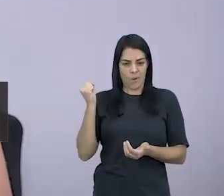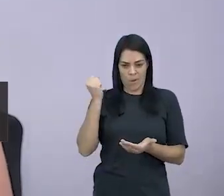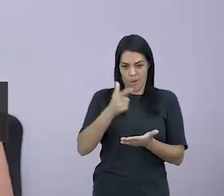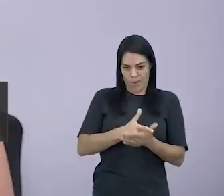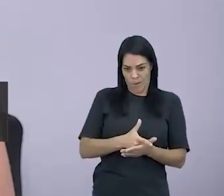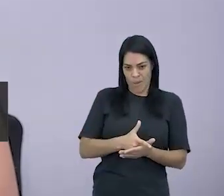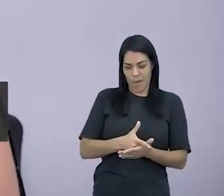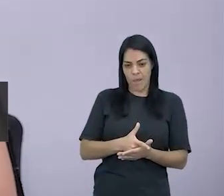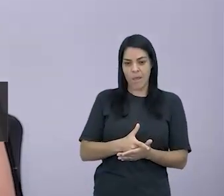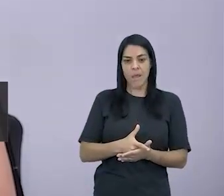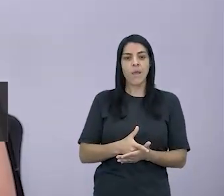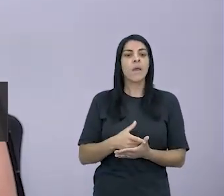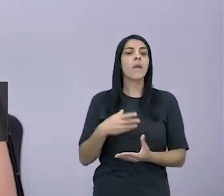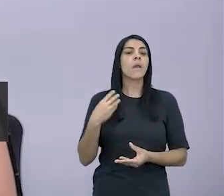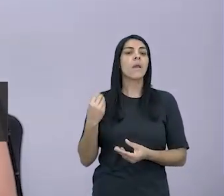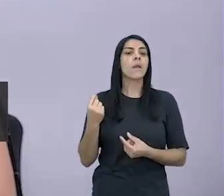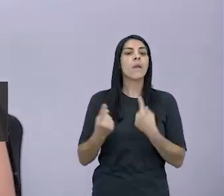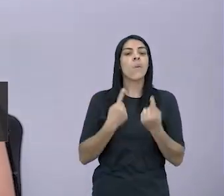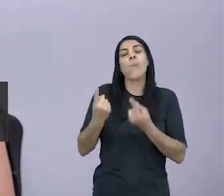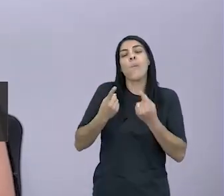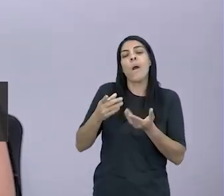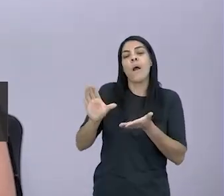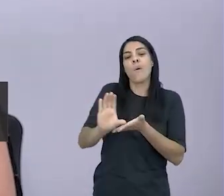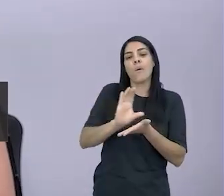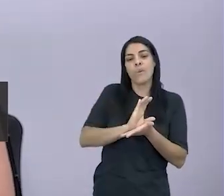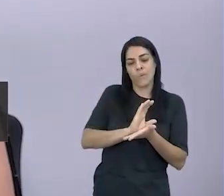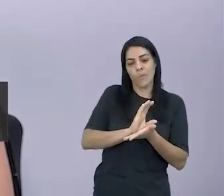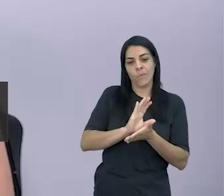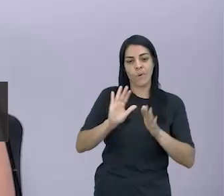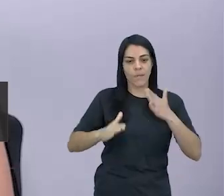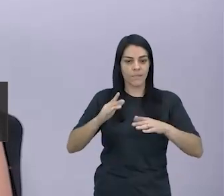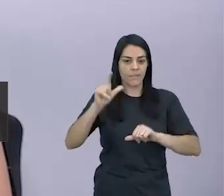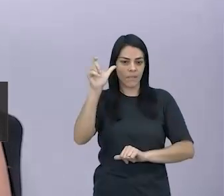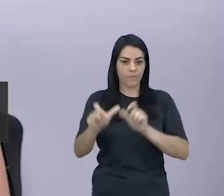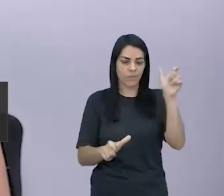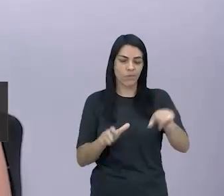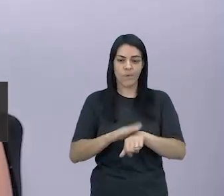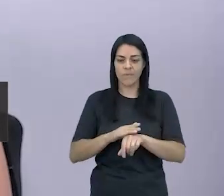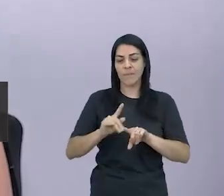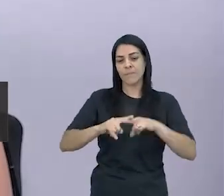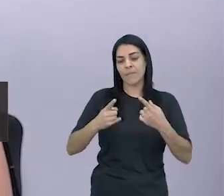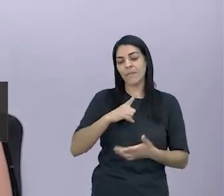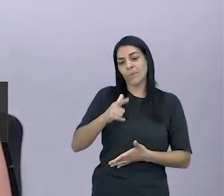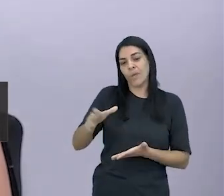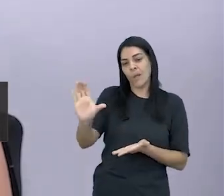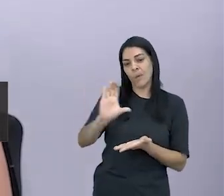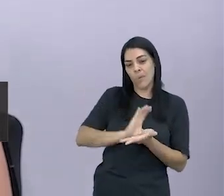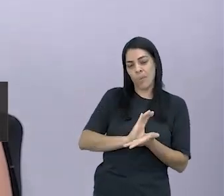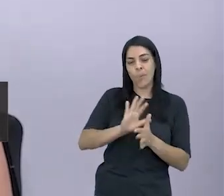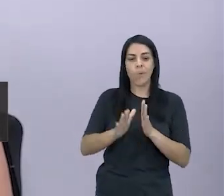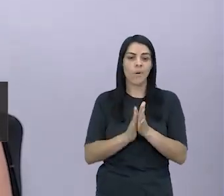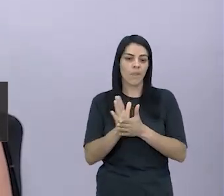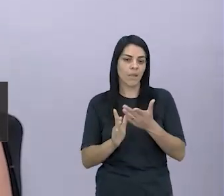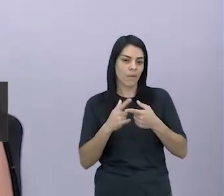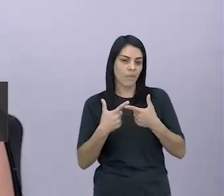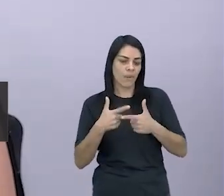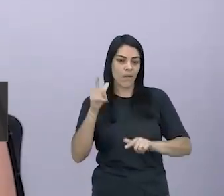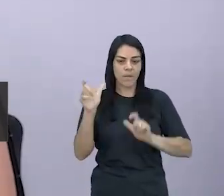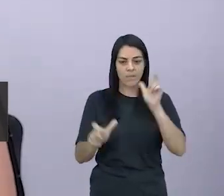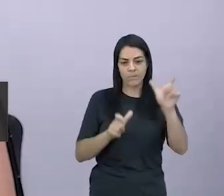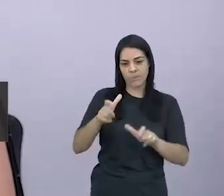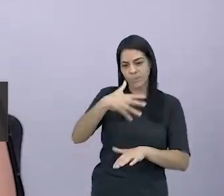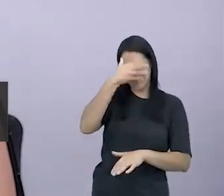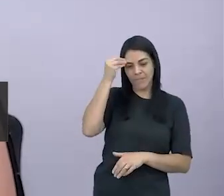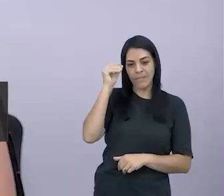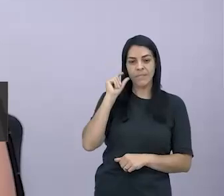o lucro, porque tem pessoas que fazem e às vezes não tem lucro nenhum. Sim. Né? Porque uma das coisas que o pessoal geralmente esquece também é a mão de